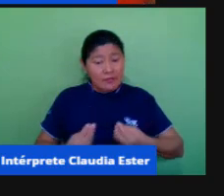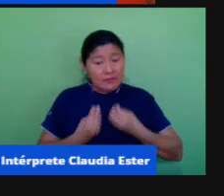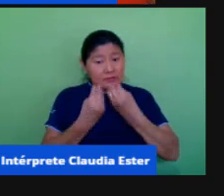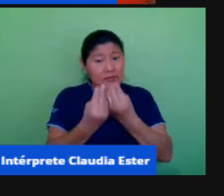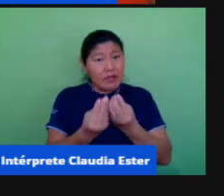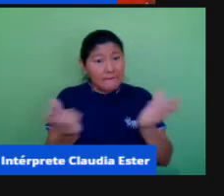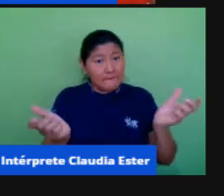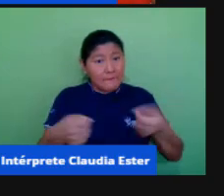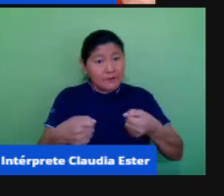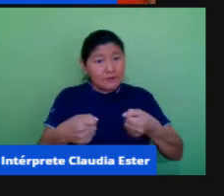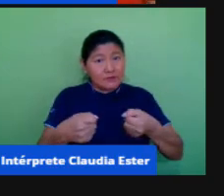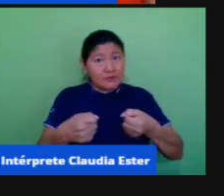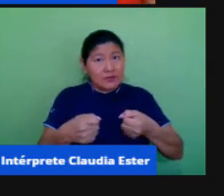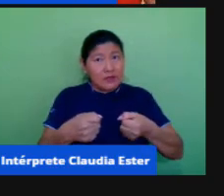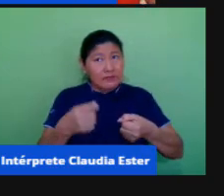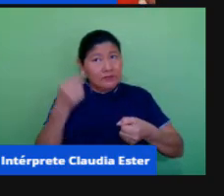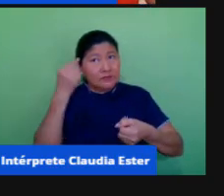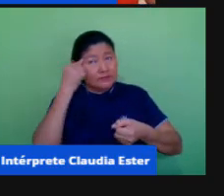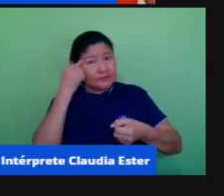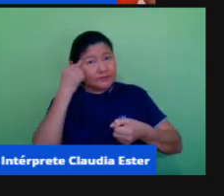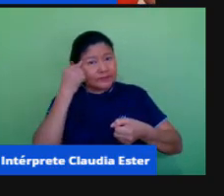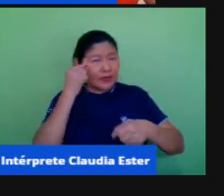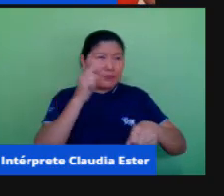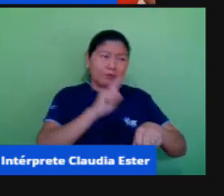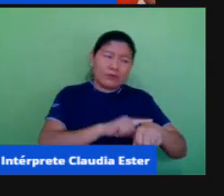combinar hora presencial, hora